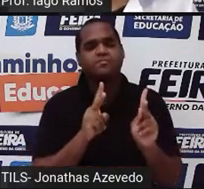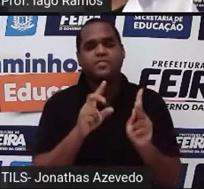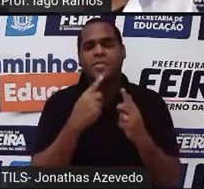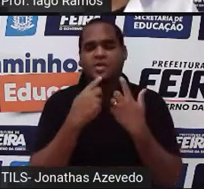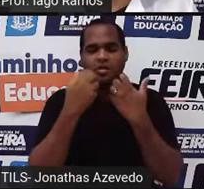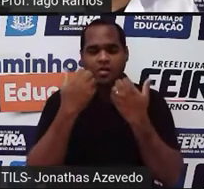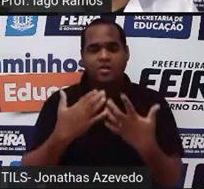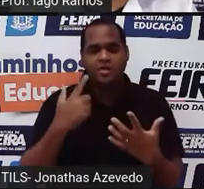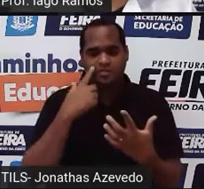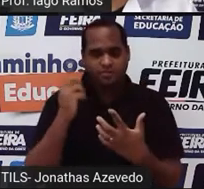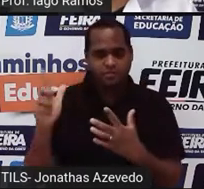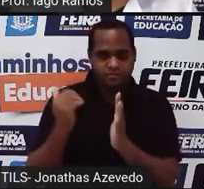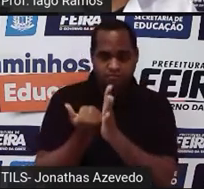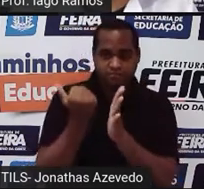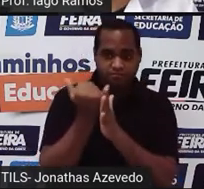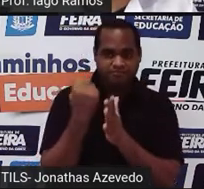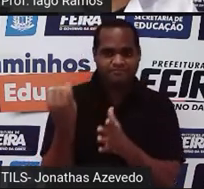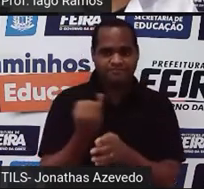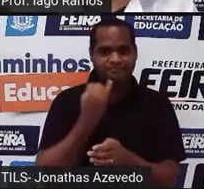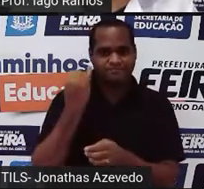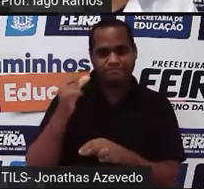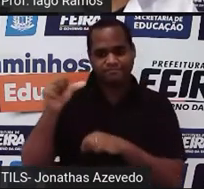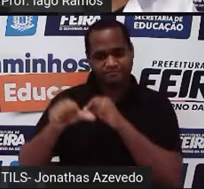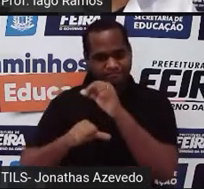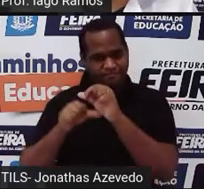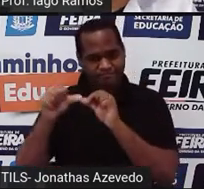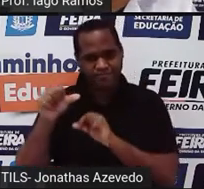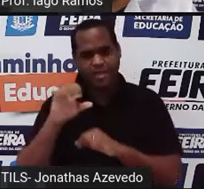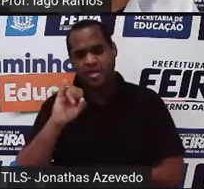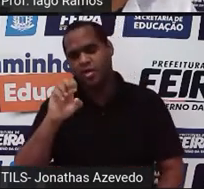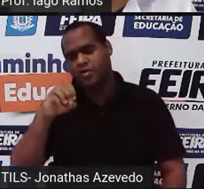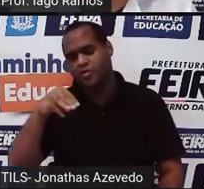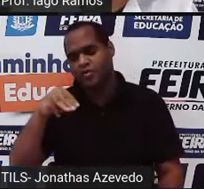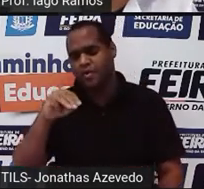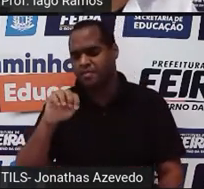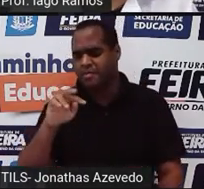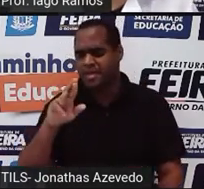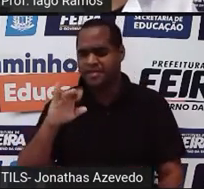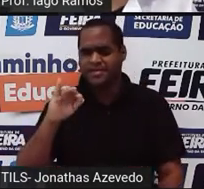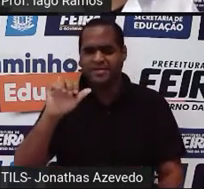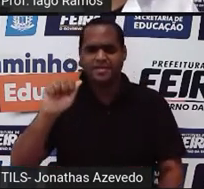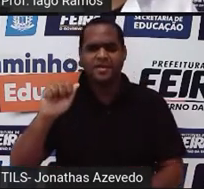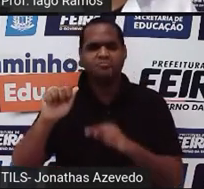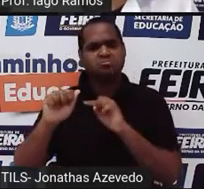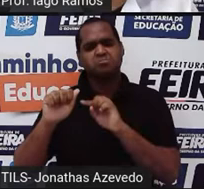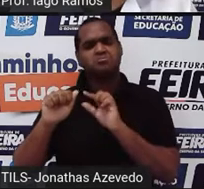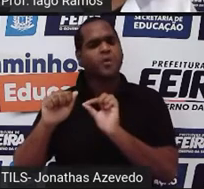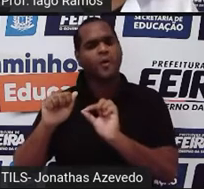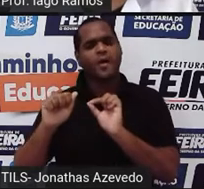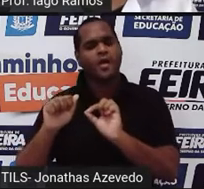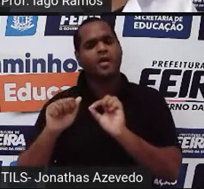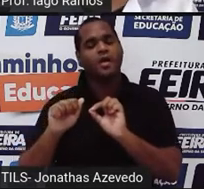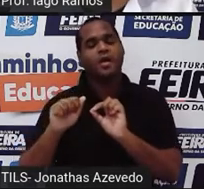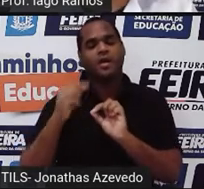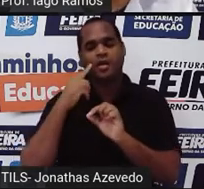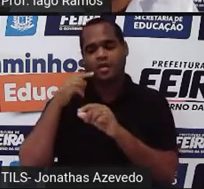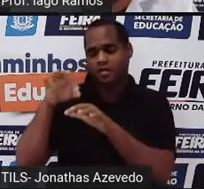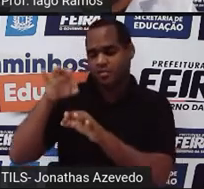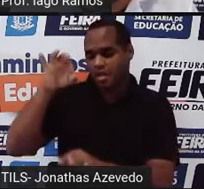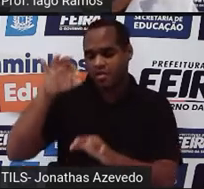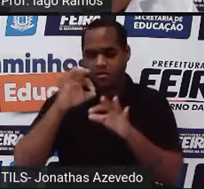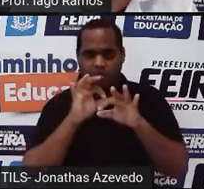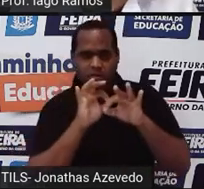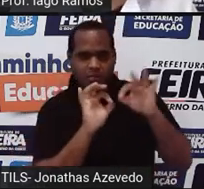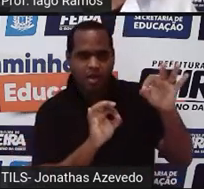falei sobre transformação geométrica isométrica, né? Isométrica vem de